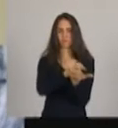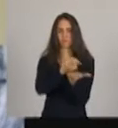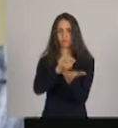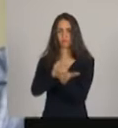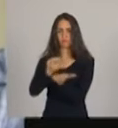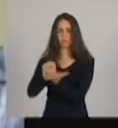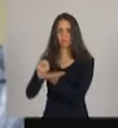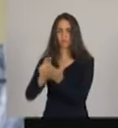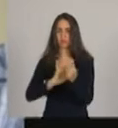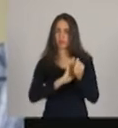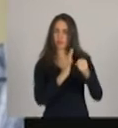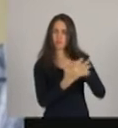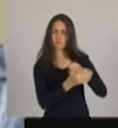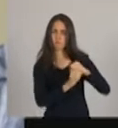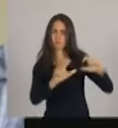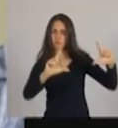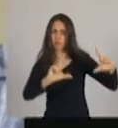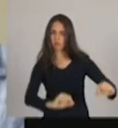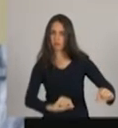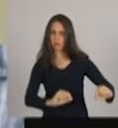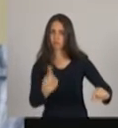A pandemia não acabou.